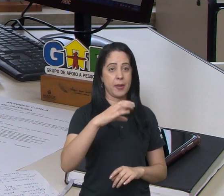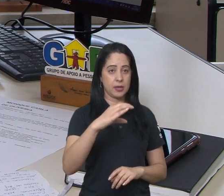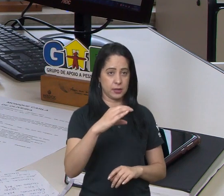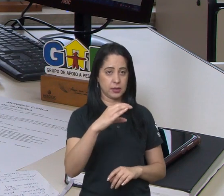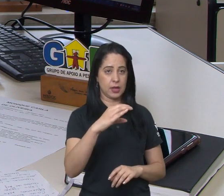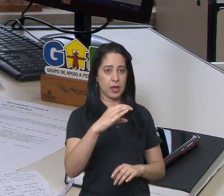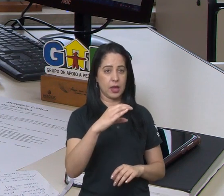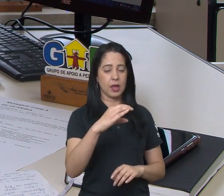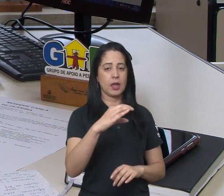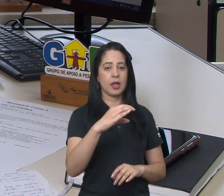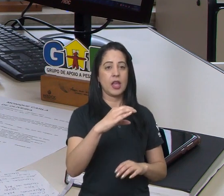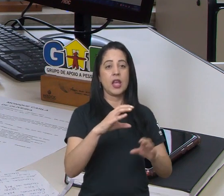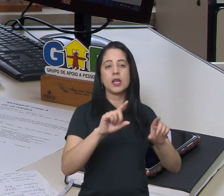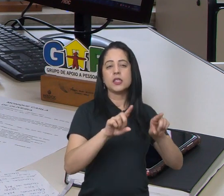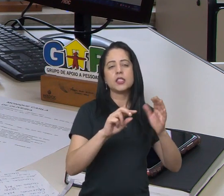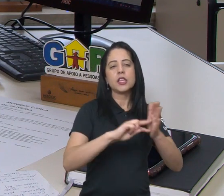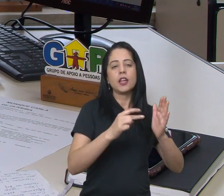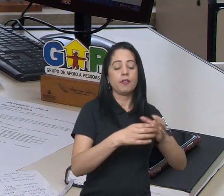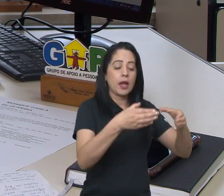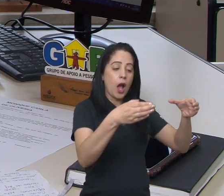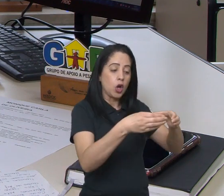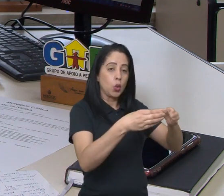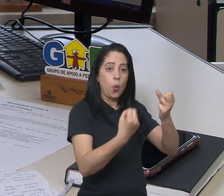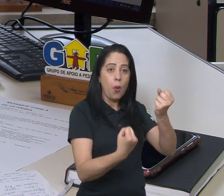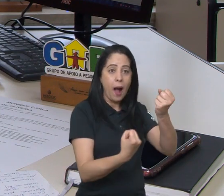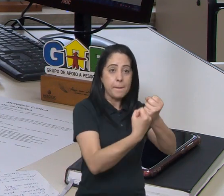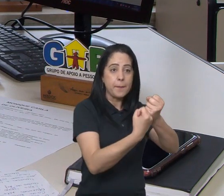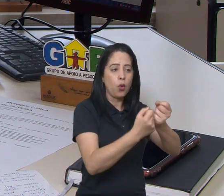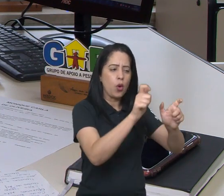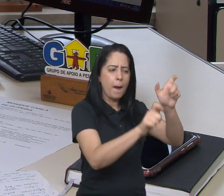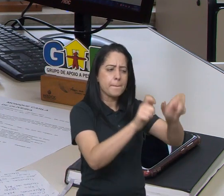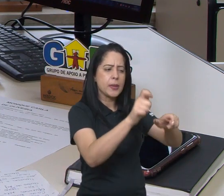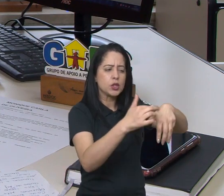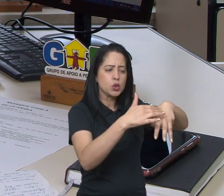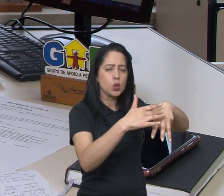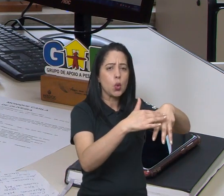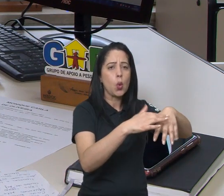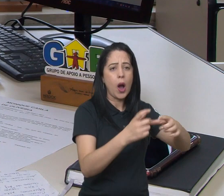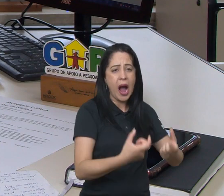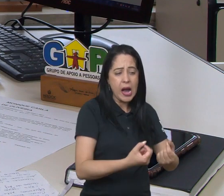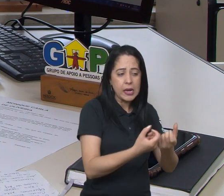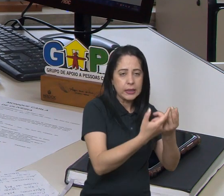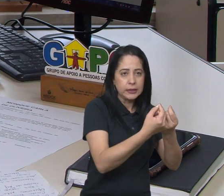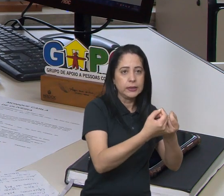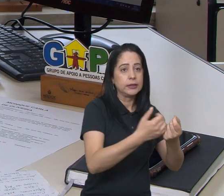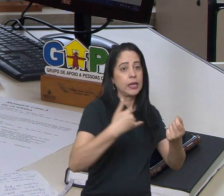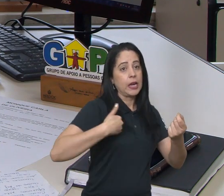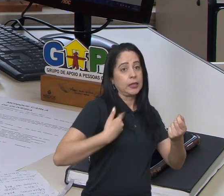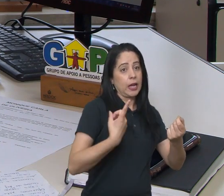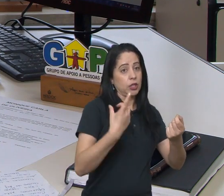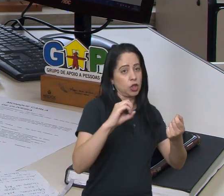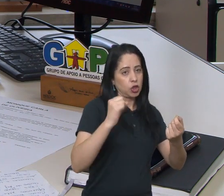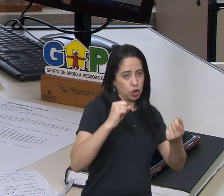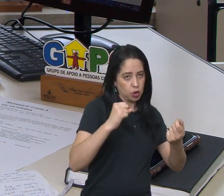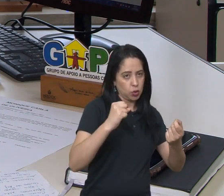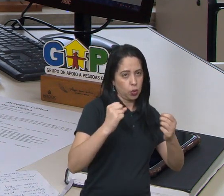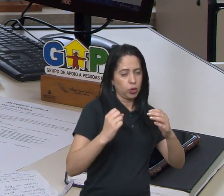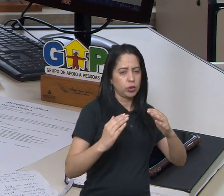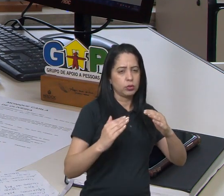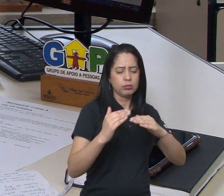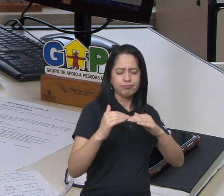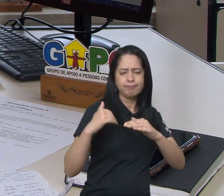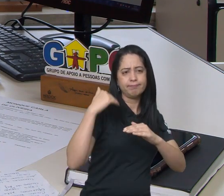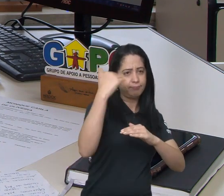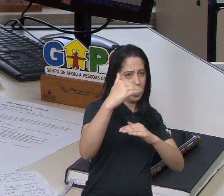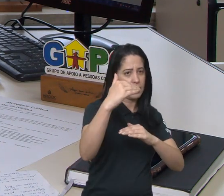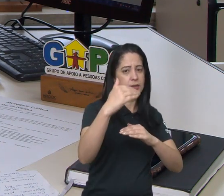né, a sigla dele é um grupo de apoio à pessoa com câncer. Ele atende pessoas acima de 18 anos, de